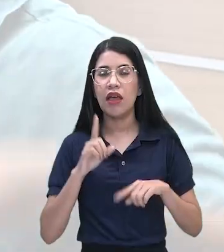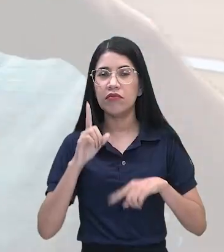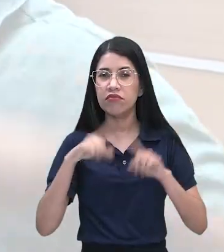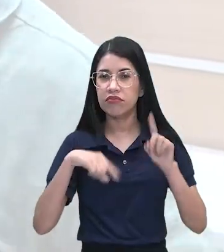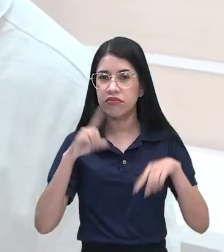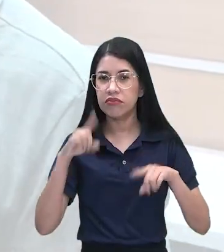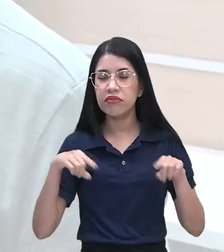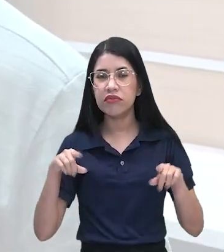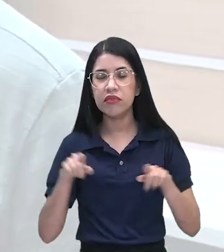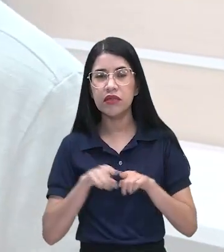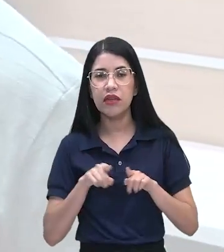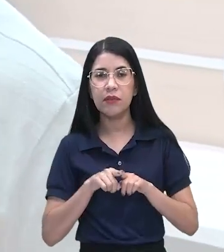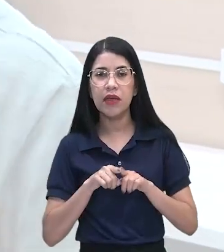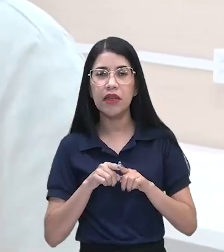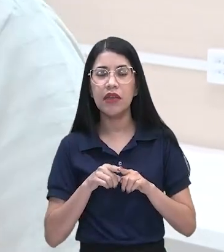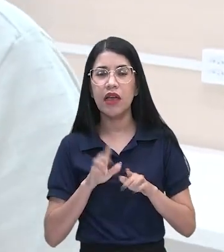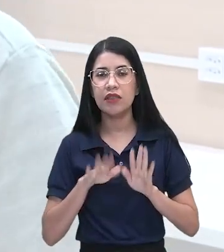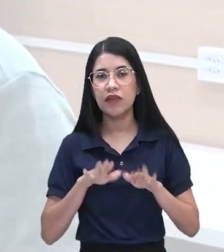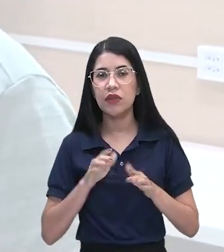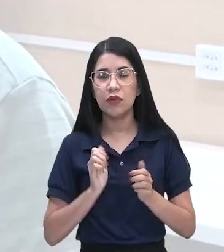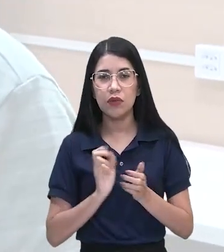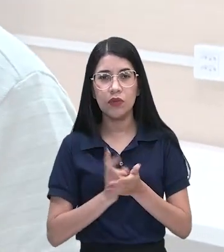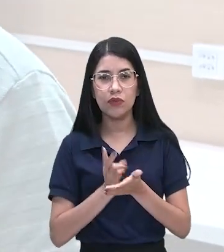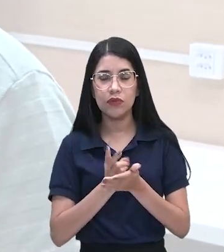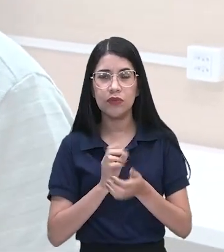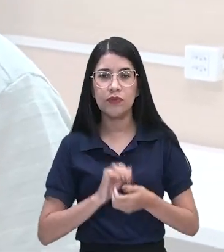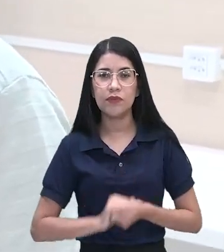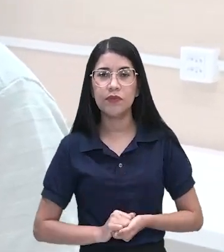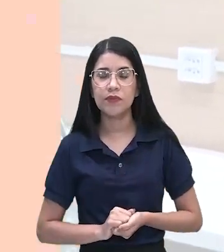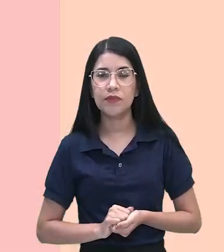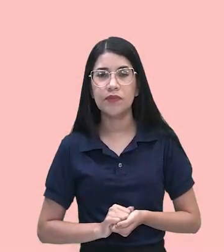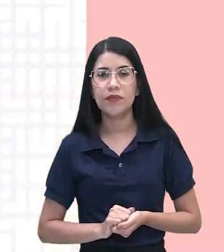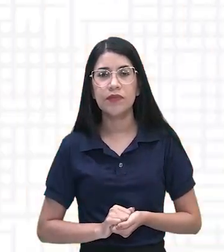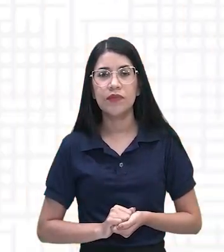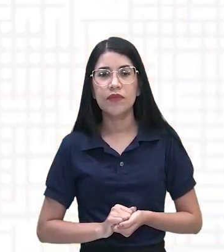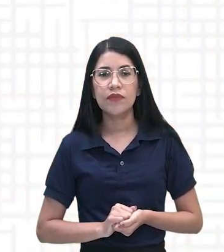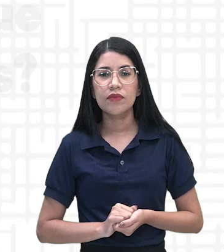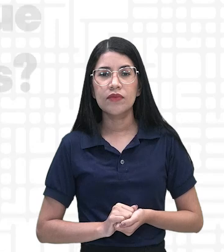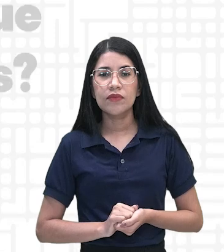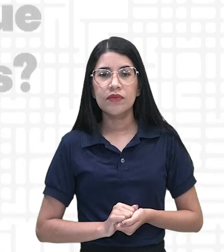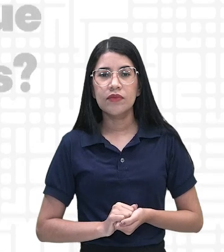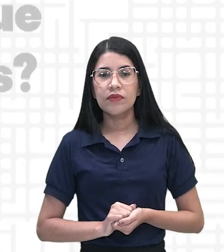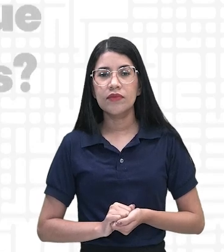esse aumentar ou diminuir ou estabilizar por um tempo, né?